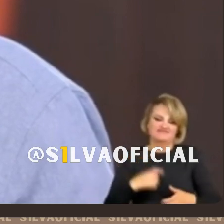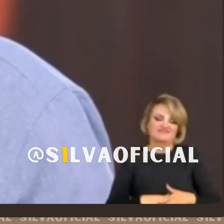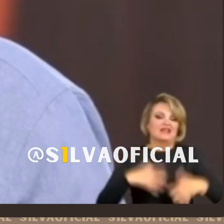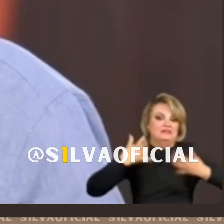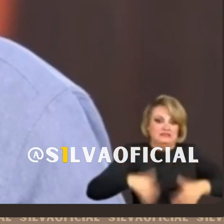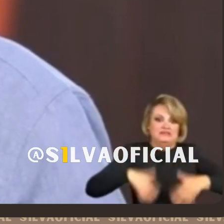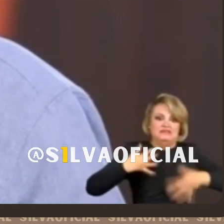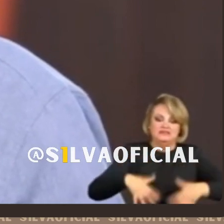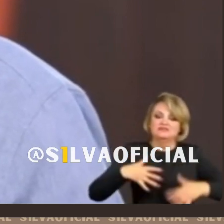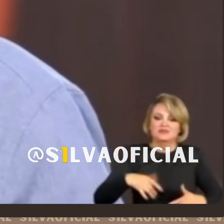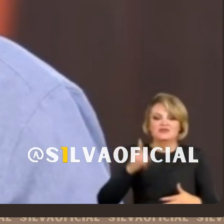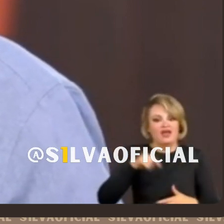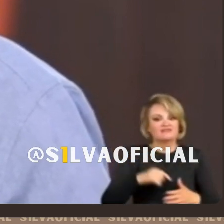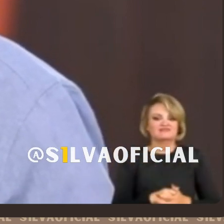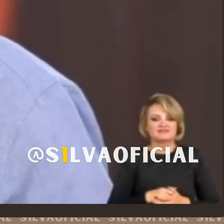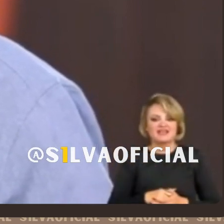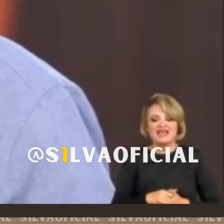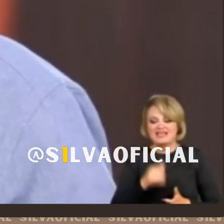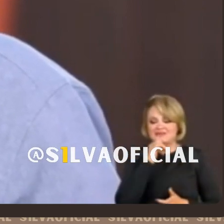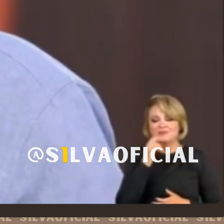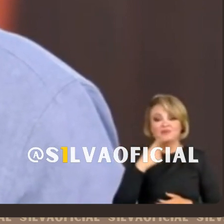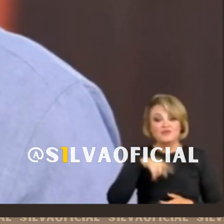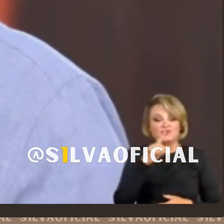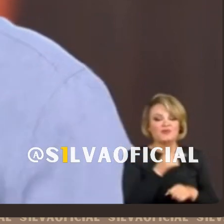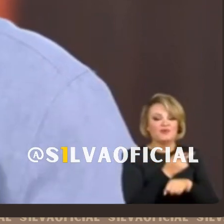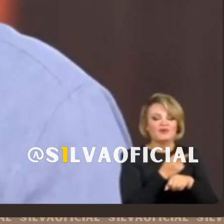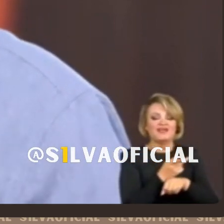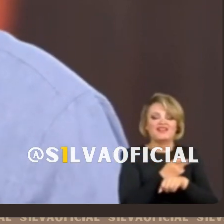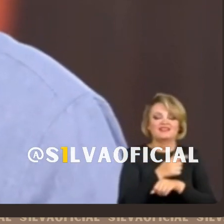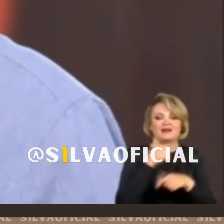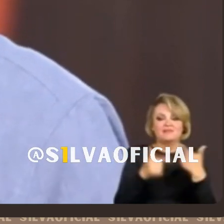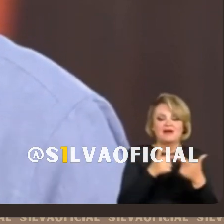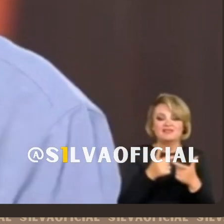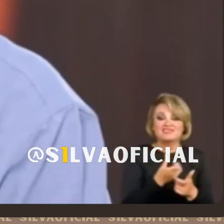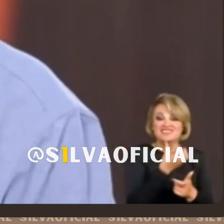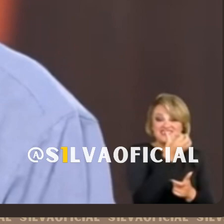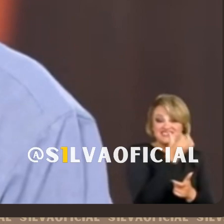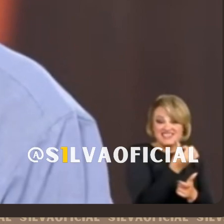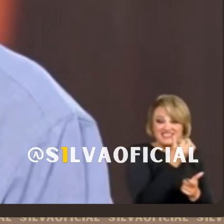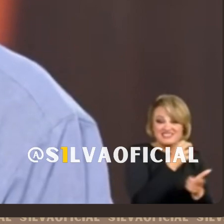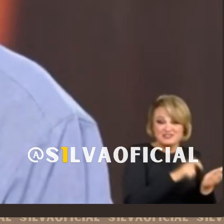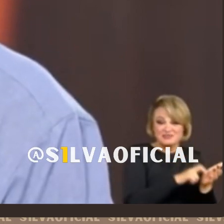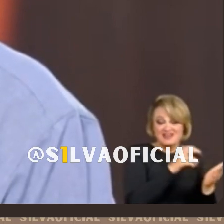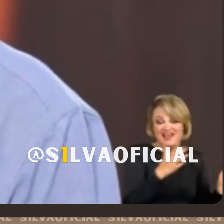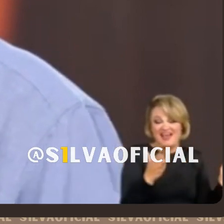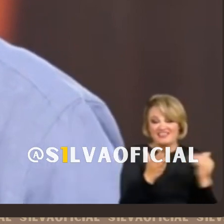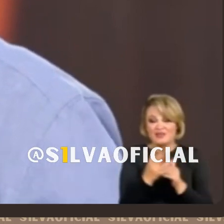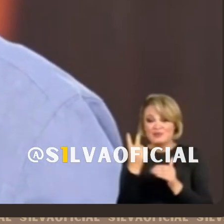emprego, andei das 6 da manhã, quase 2 horas da tarde. Quando eu cheguei em casa, meu irmão me chamou de vagabundo.